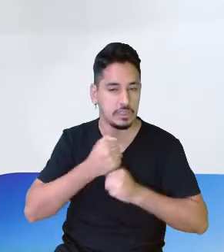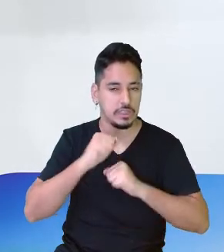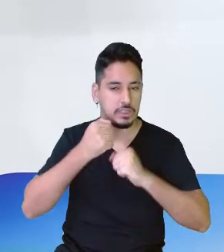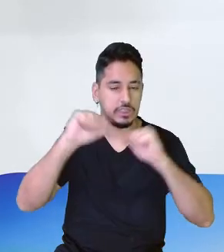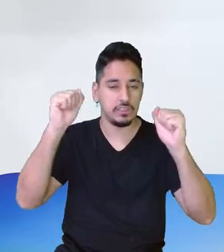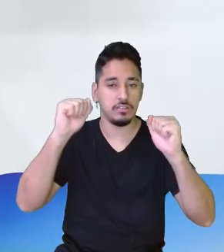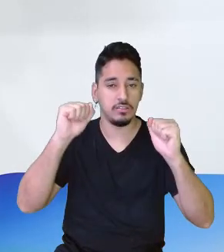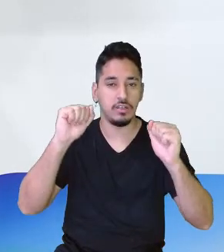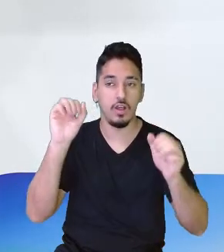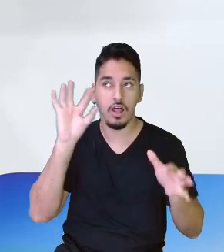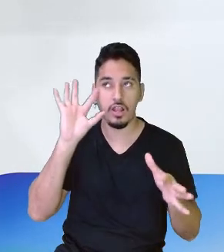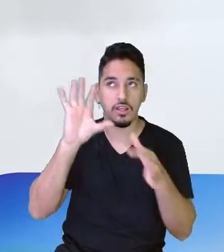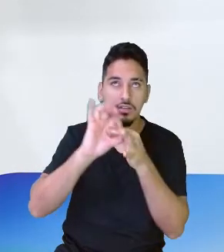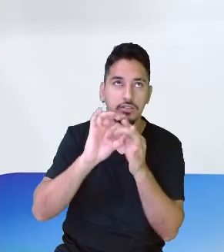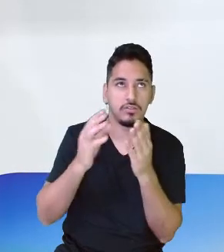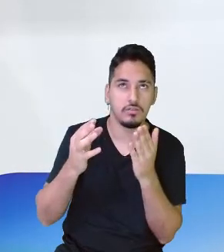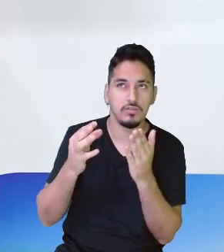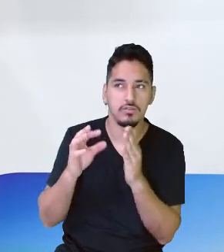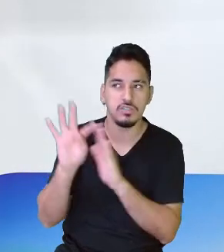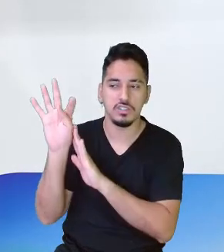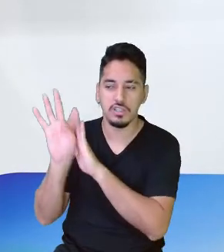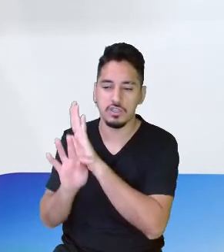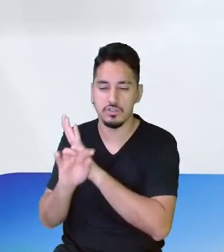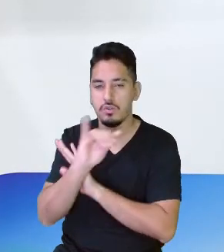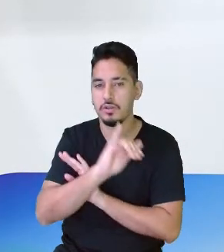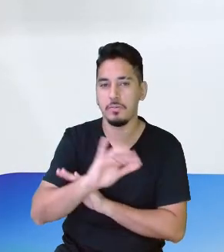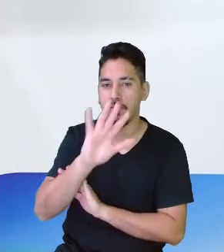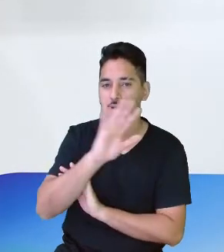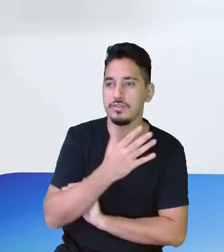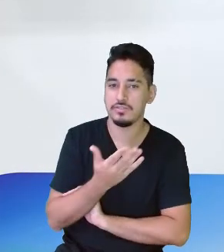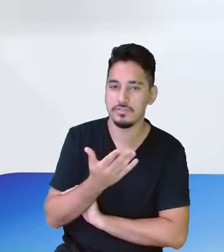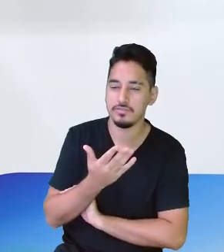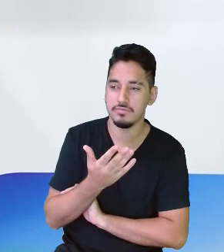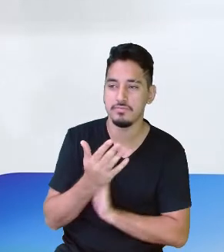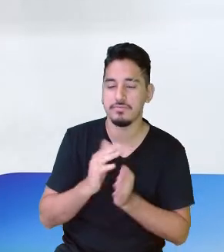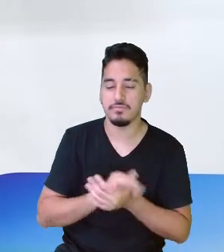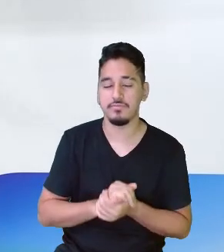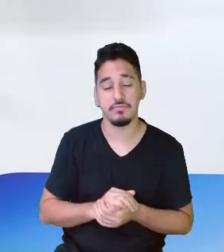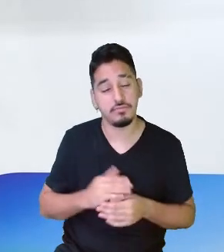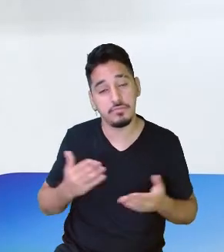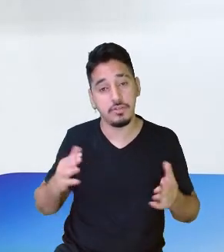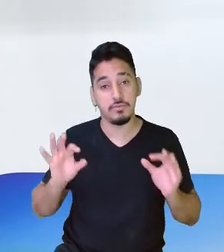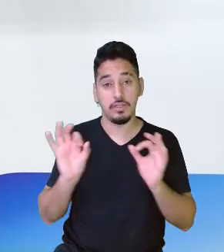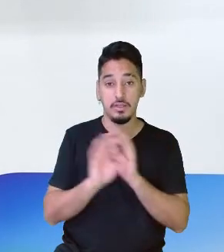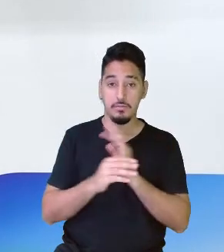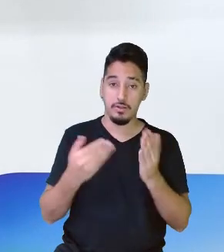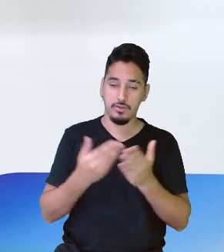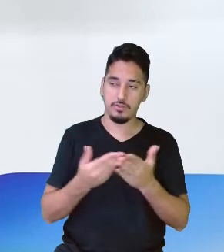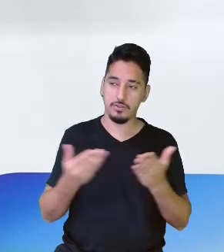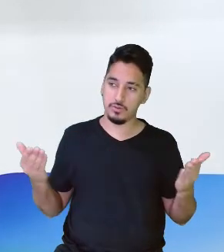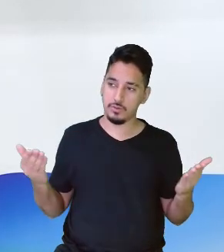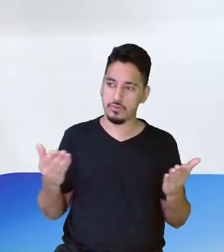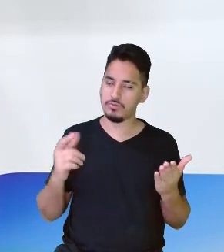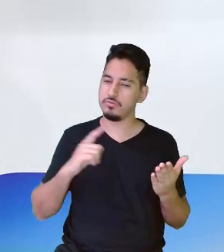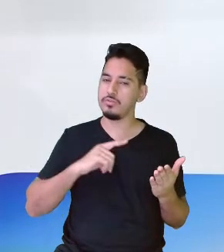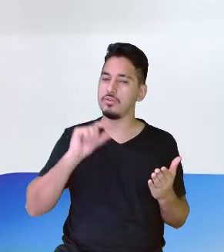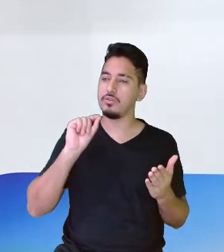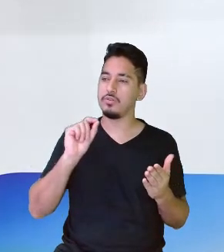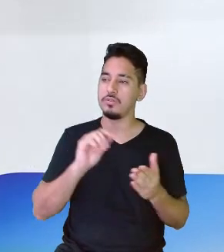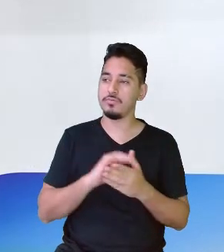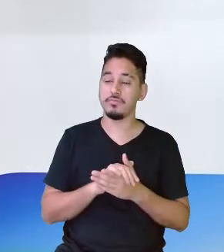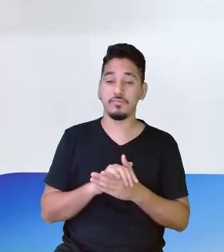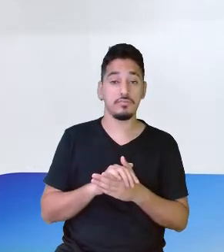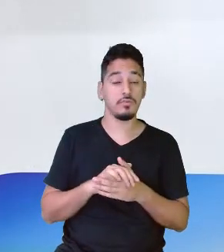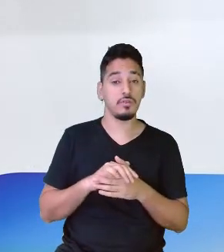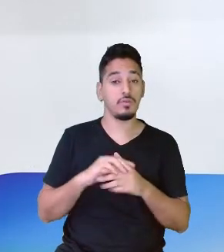essa associação entre texto e imagem. Joia? Para encerrar a nossa aula de hoje, eu trouxe uma citação